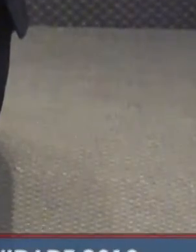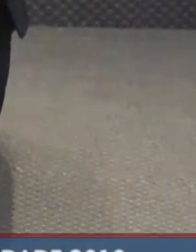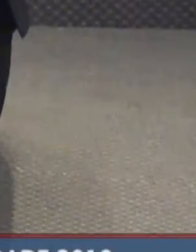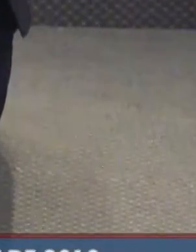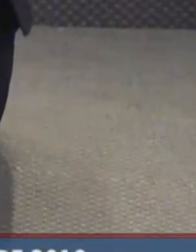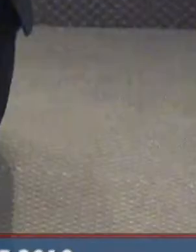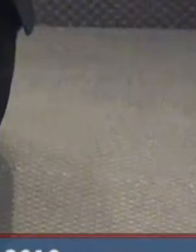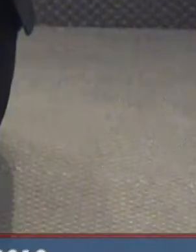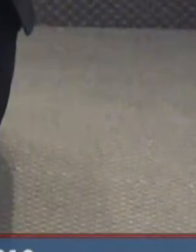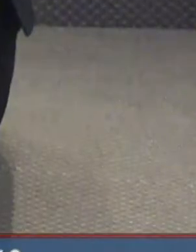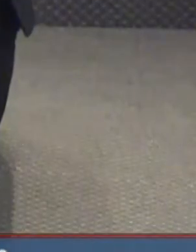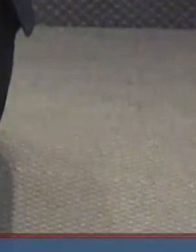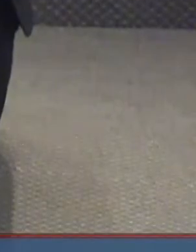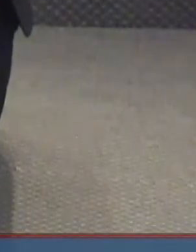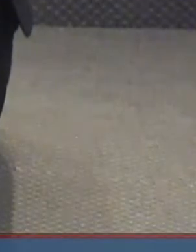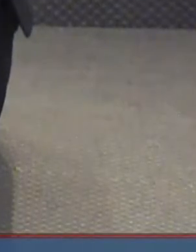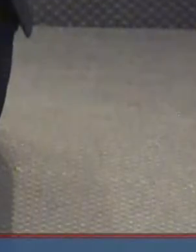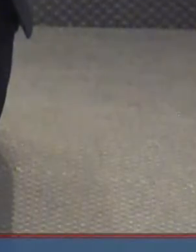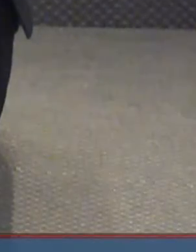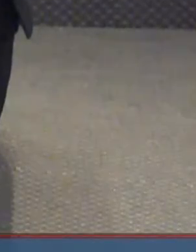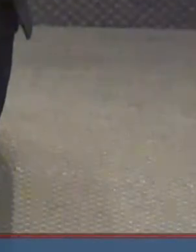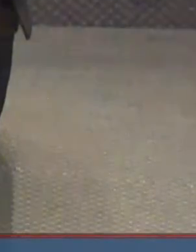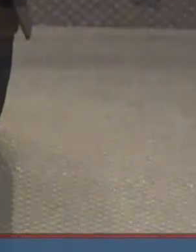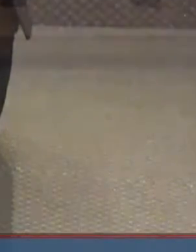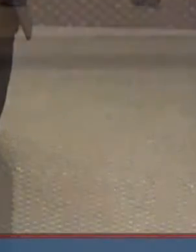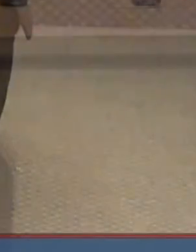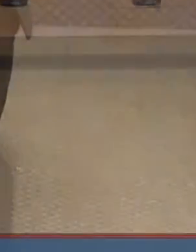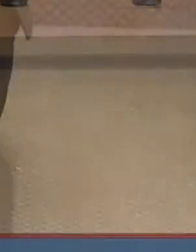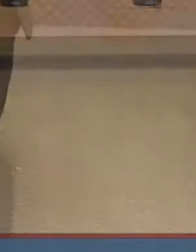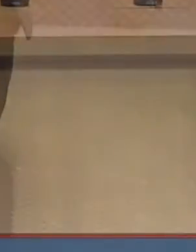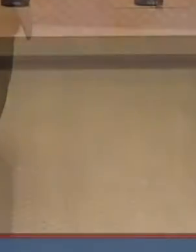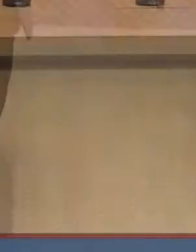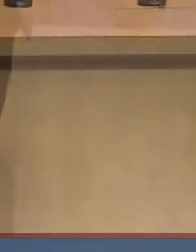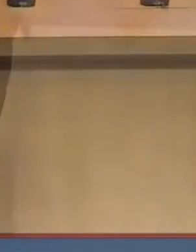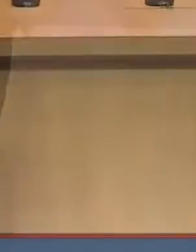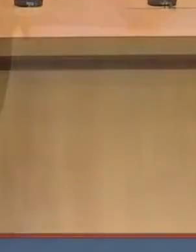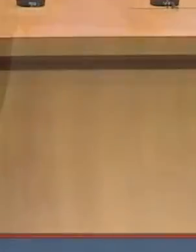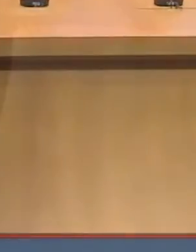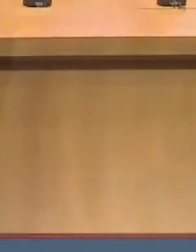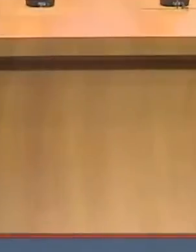em Cristo hoje novas criaturas.